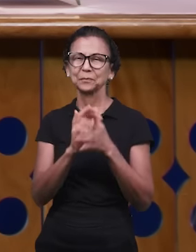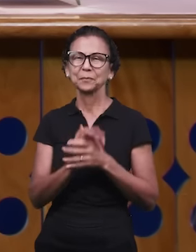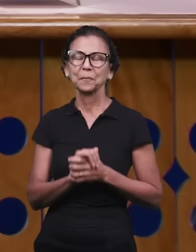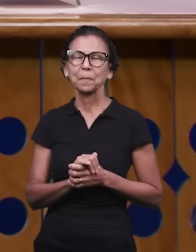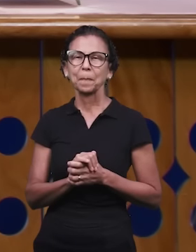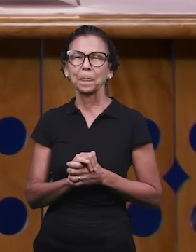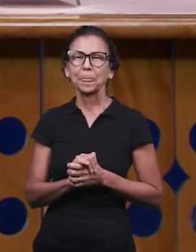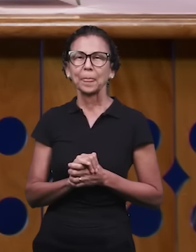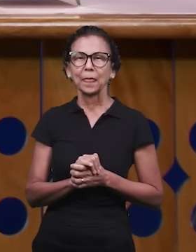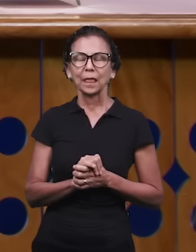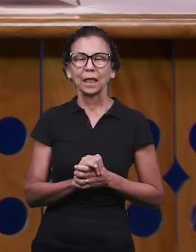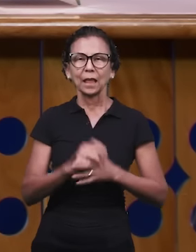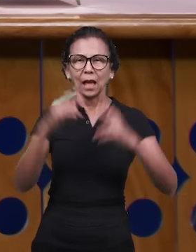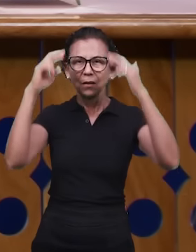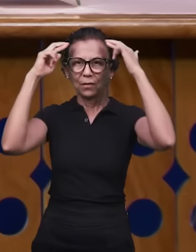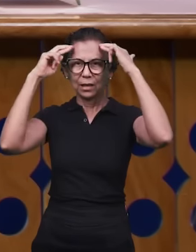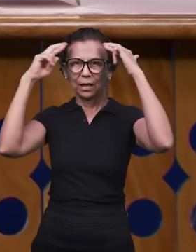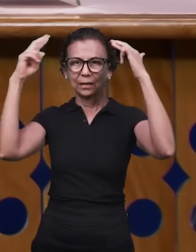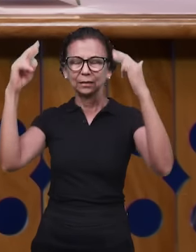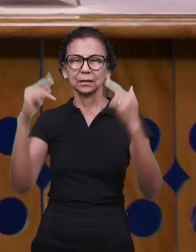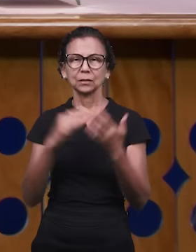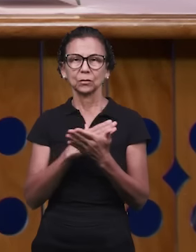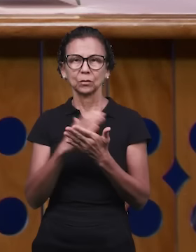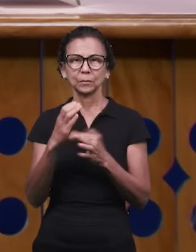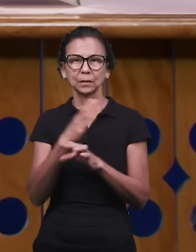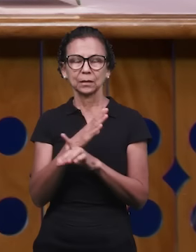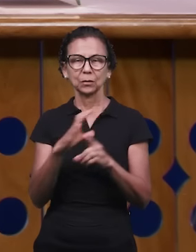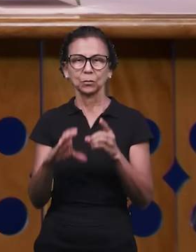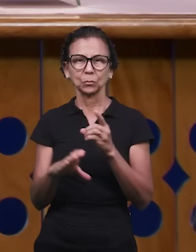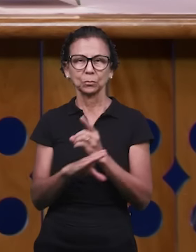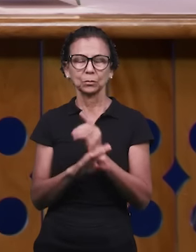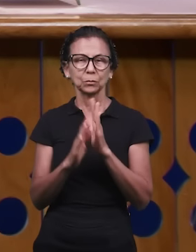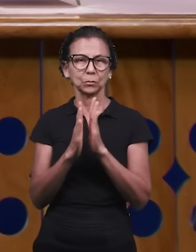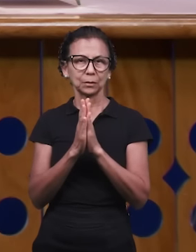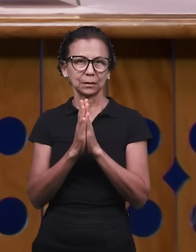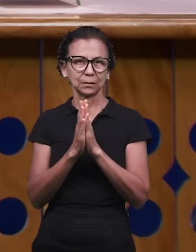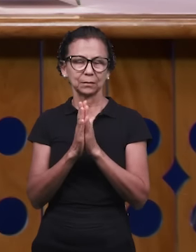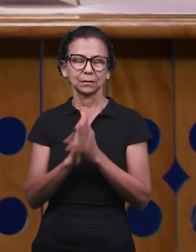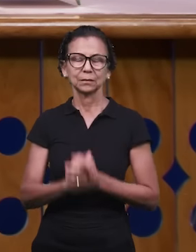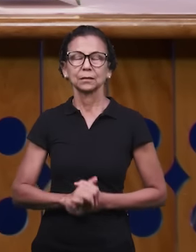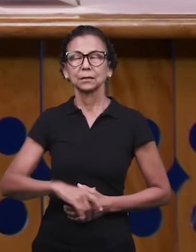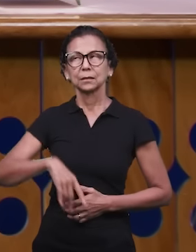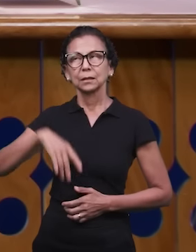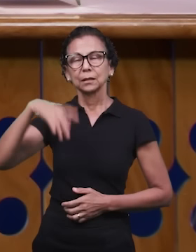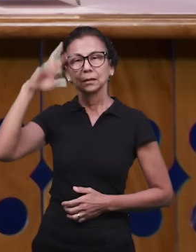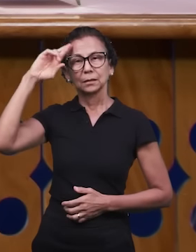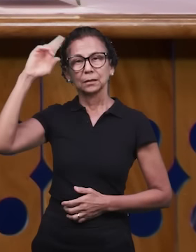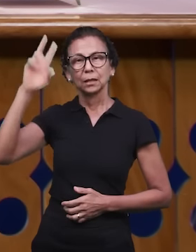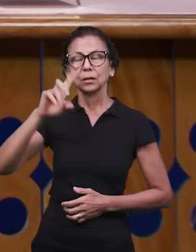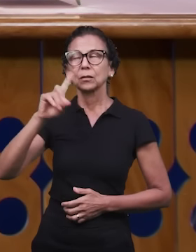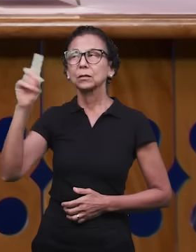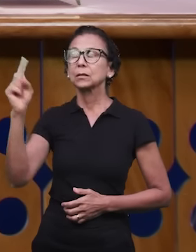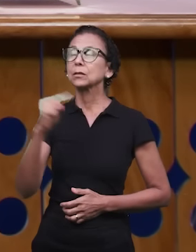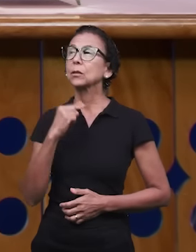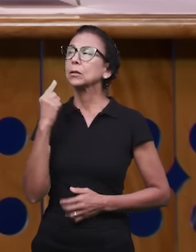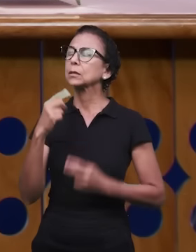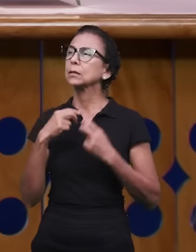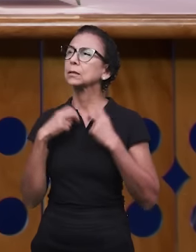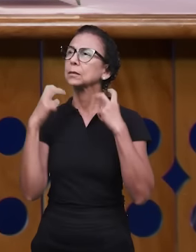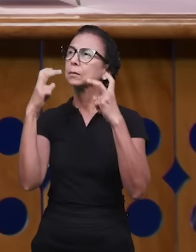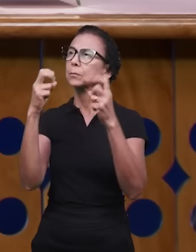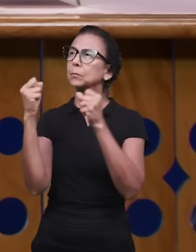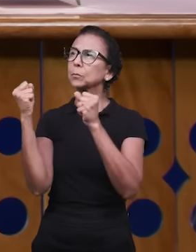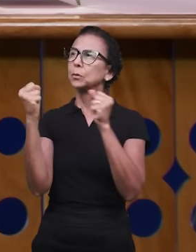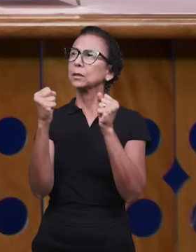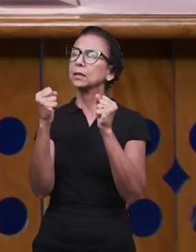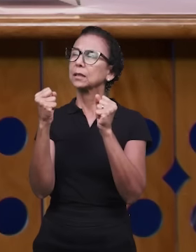darmos início ao culto com uma oração. Senhor nosso Deus, nós clamamos agora pelo poder